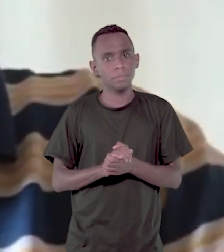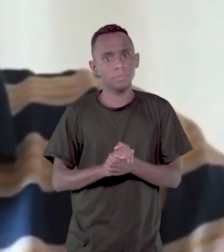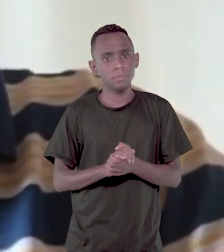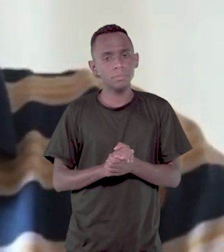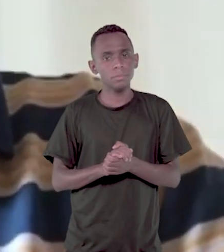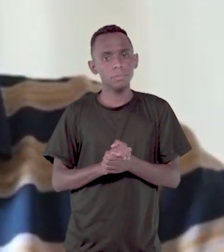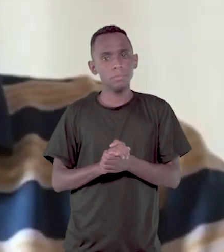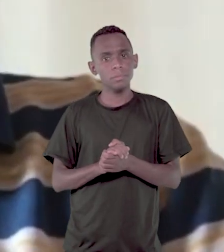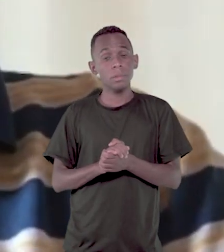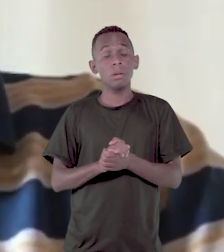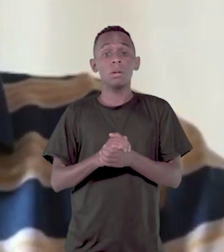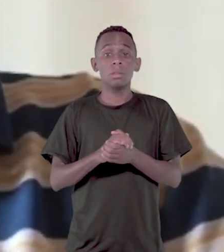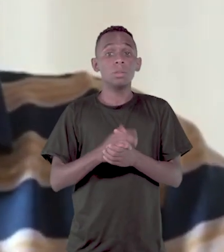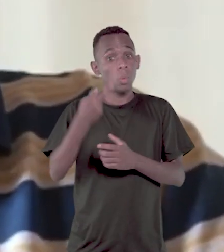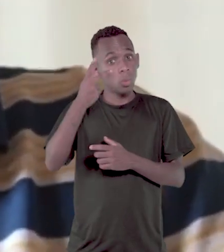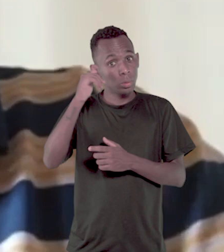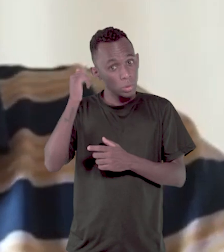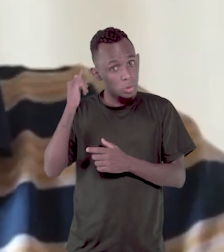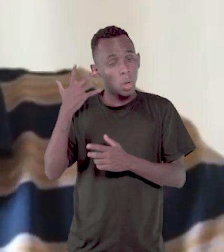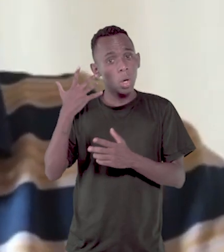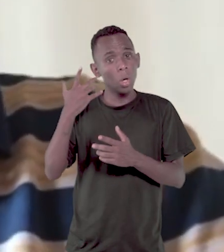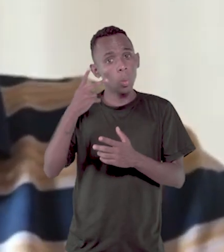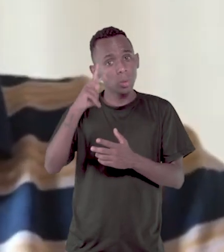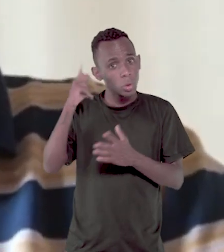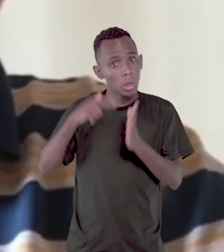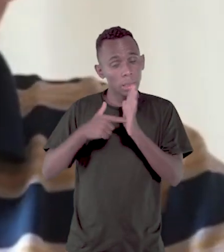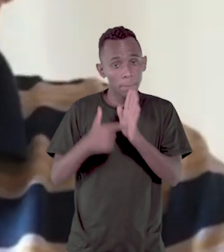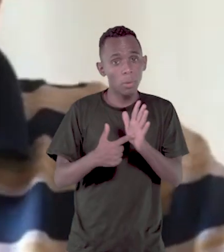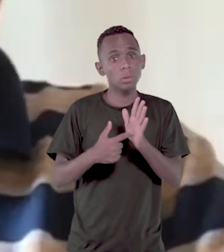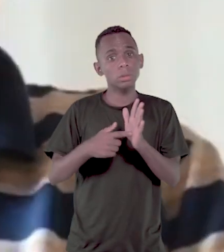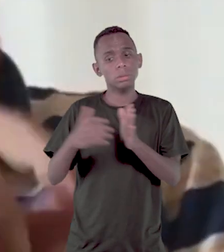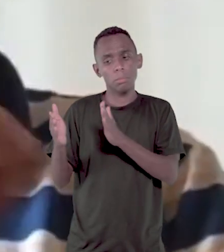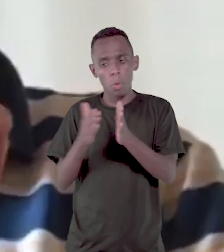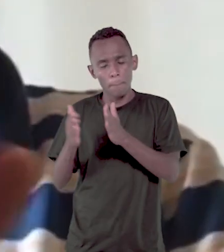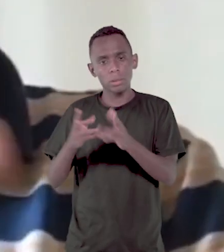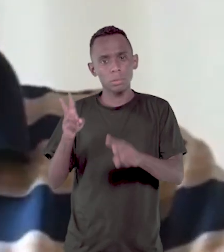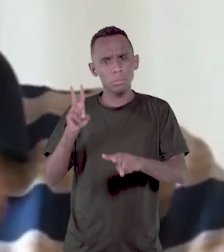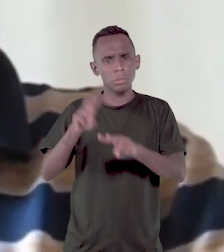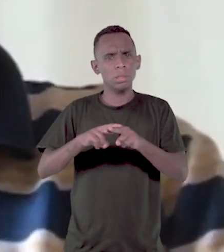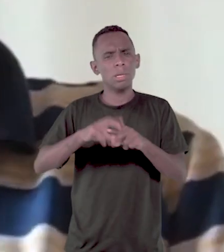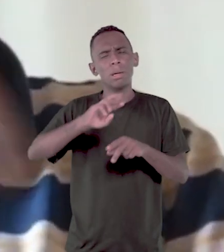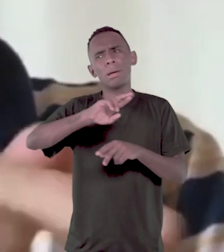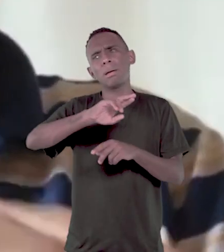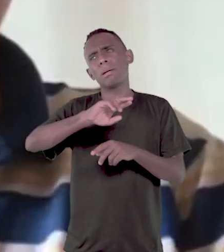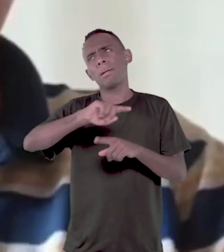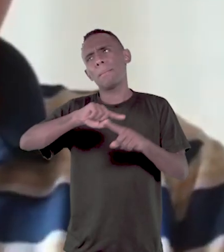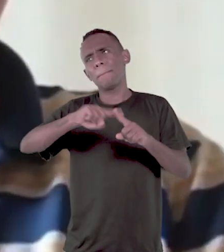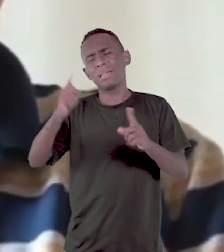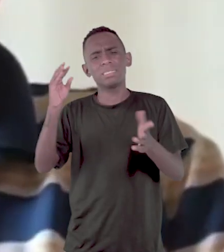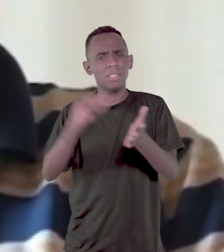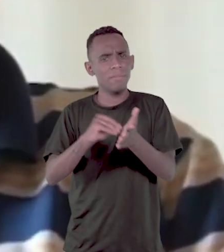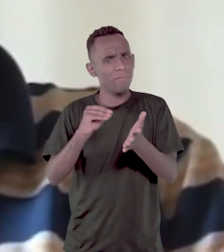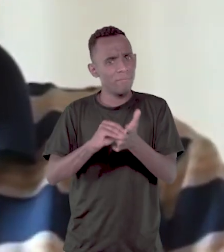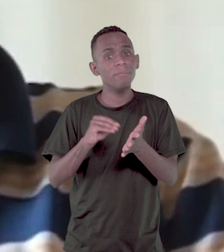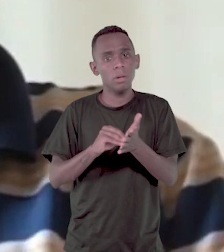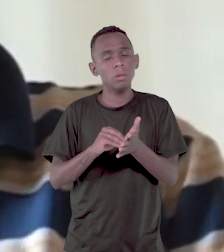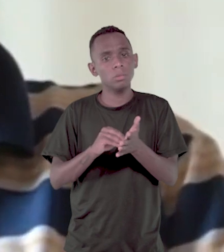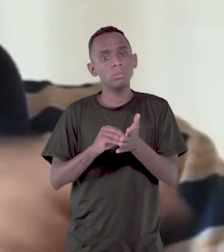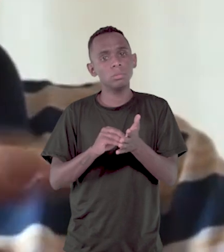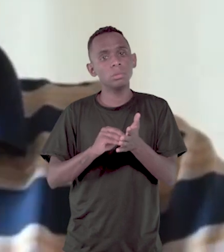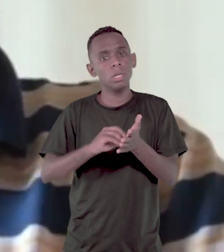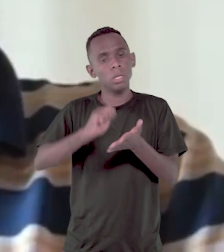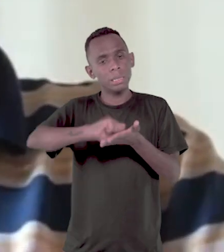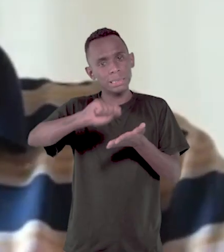cárcere do Graciliano, que mostra esse período da prisão dele, mas isso não está presente na obra